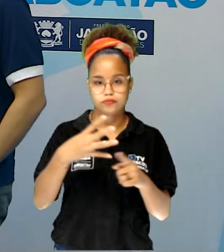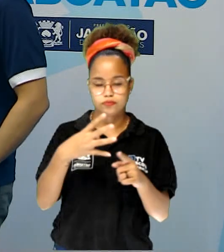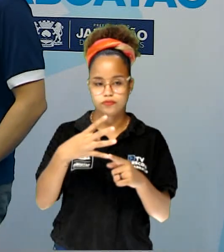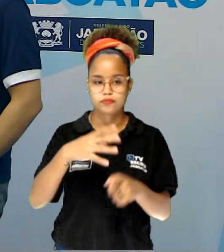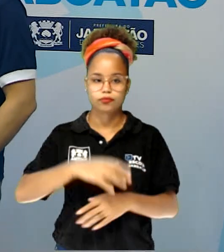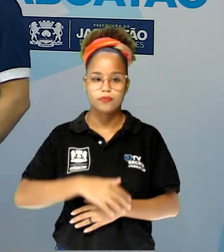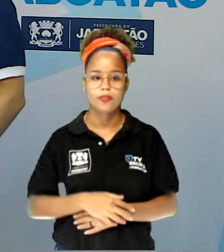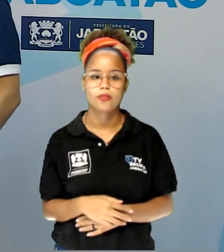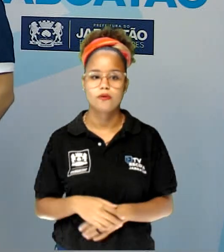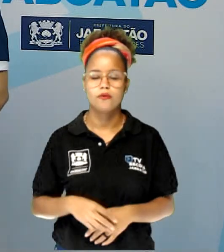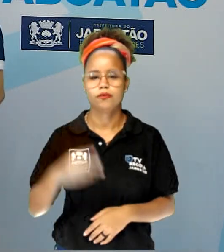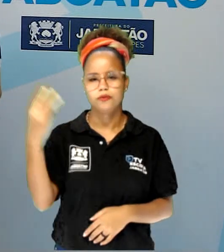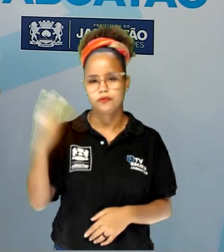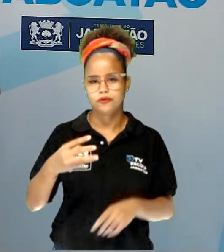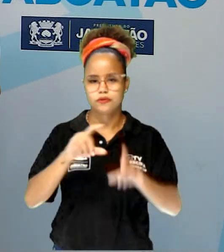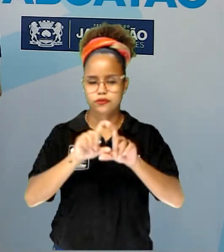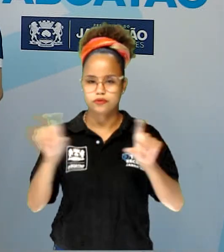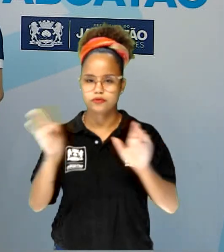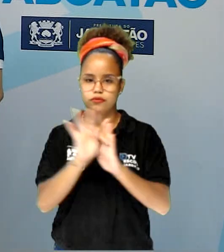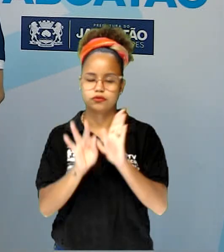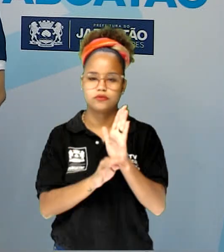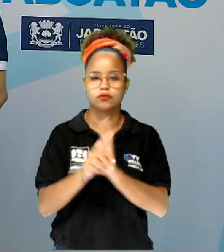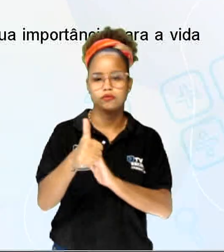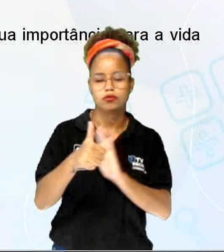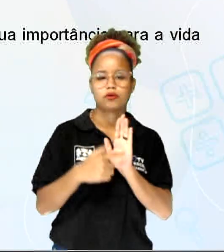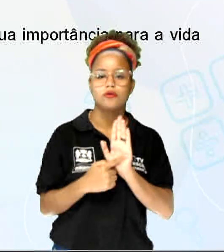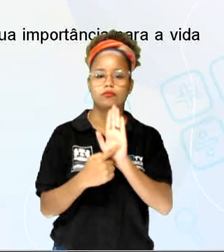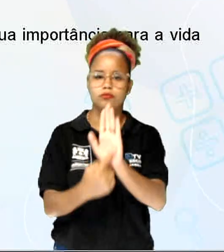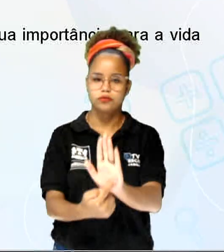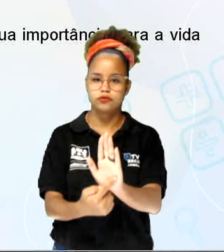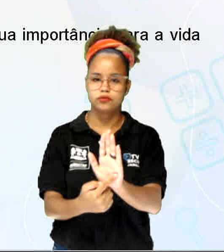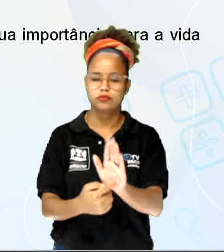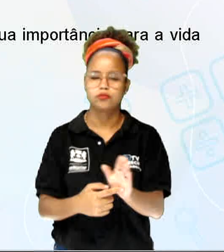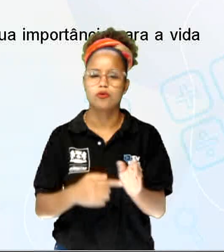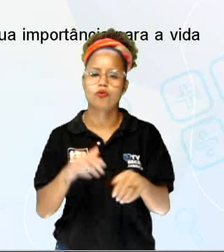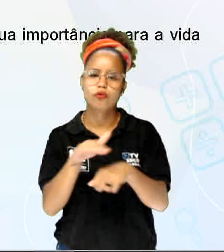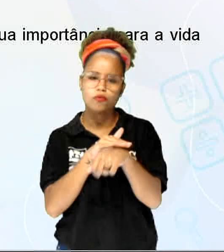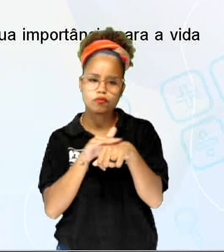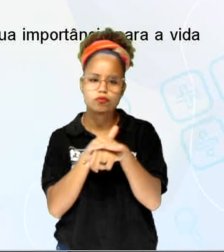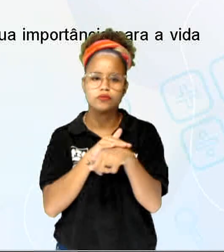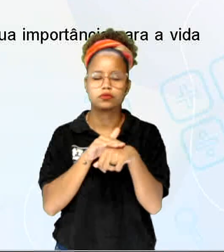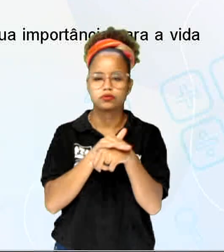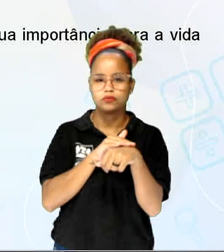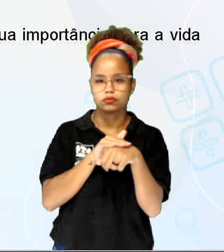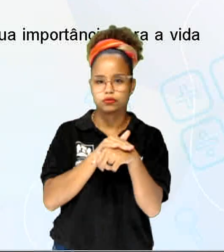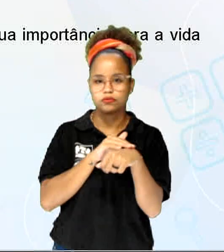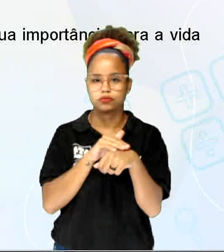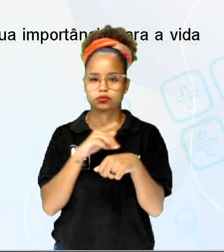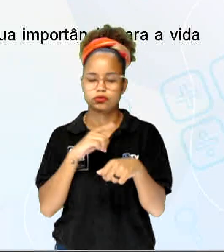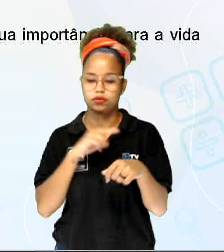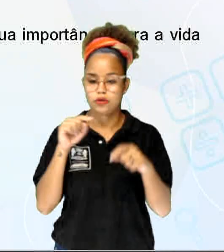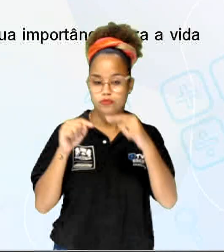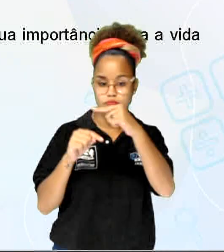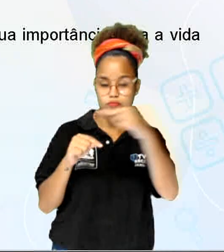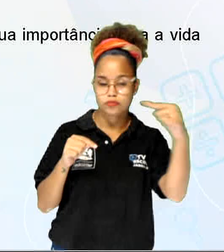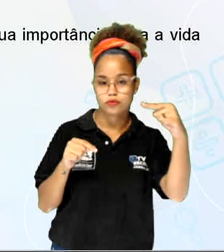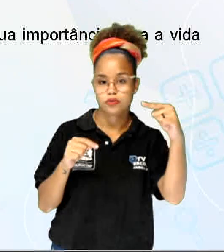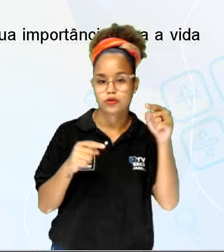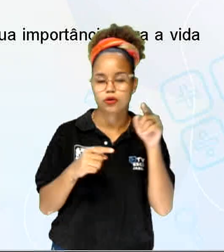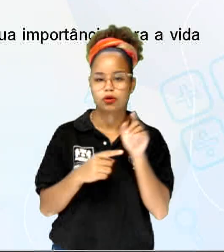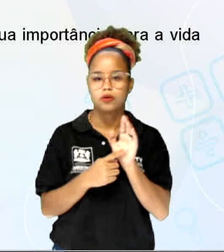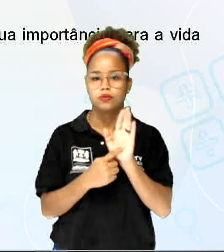A terceira estrofe do texto 1 apresenta a estrutura de um diálogo em virtude do travessão que